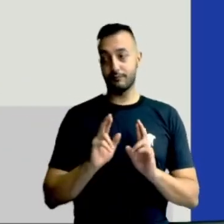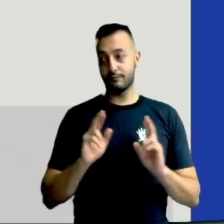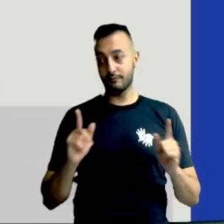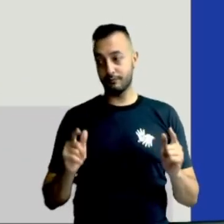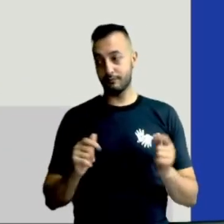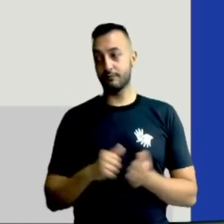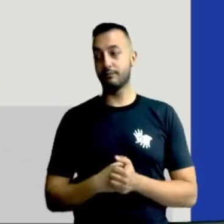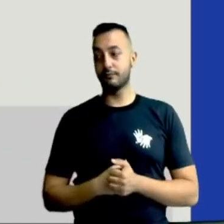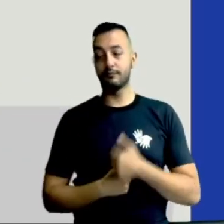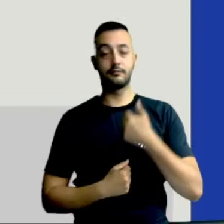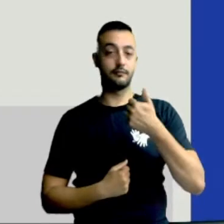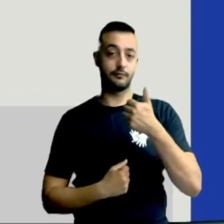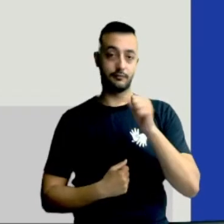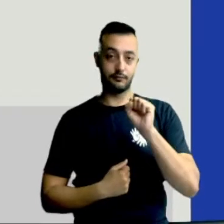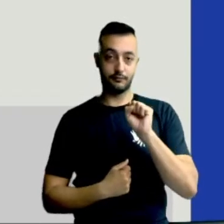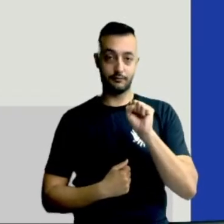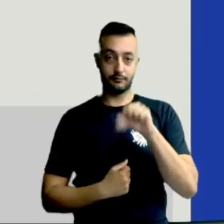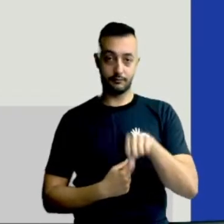do ano de